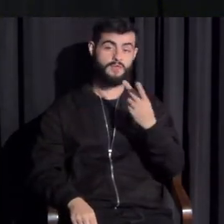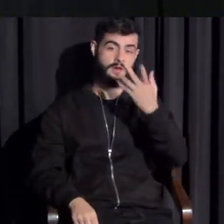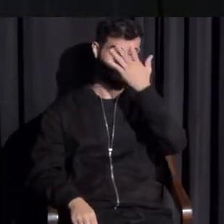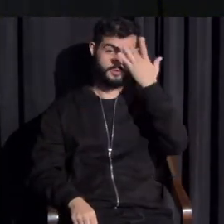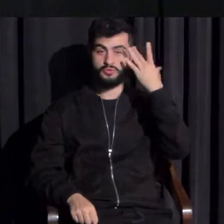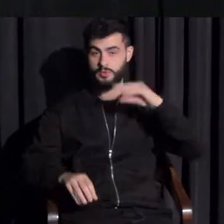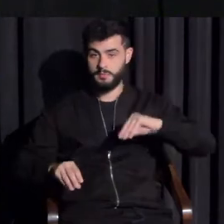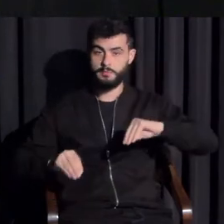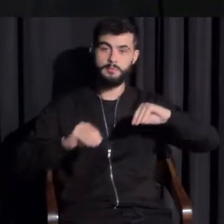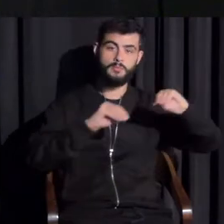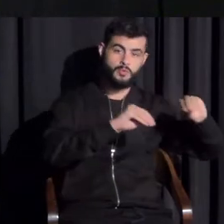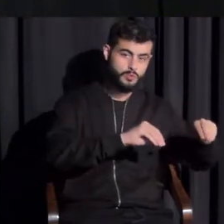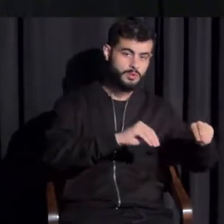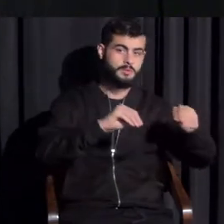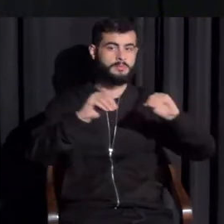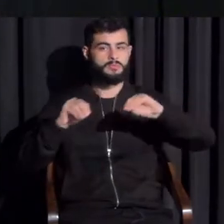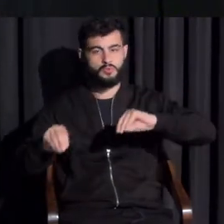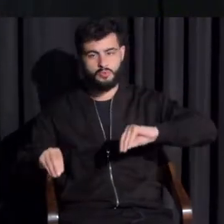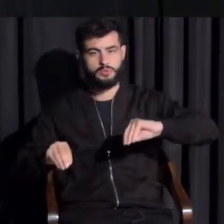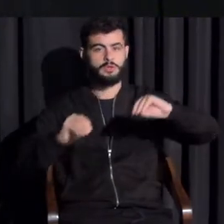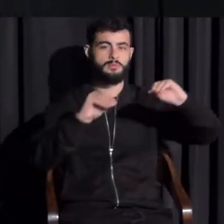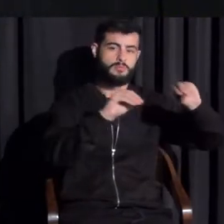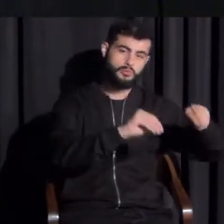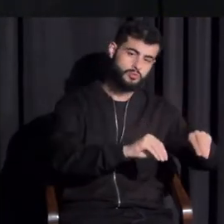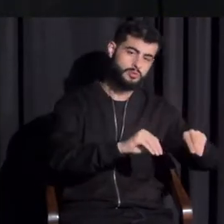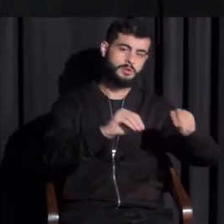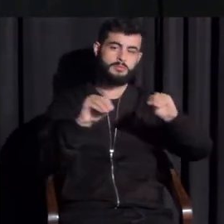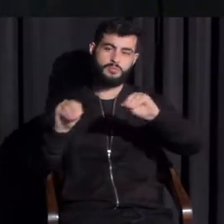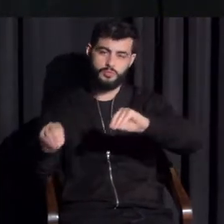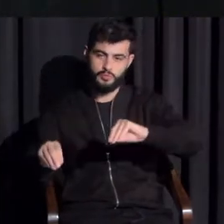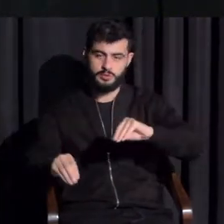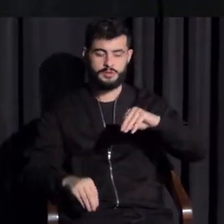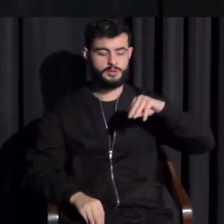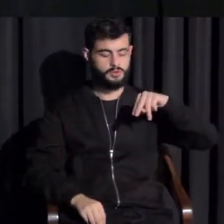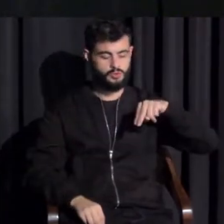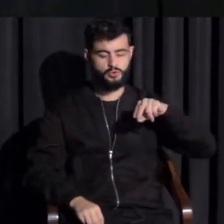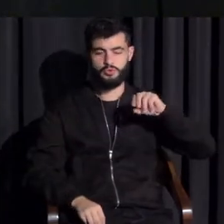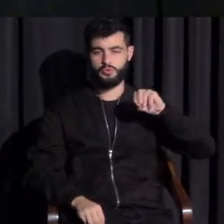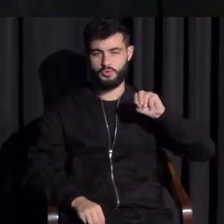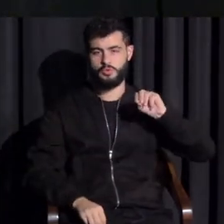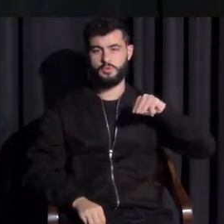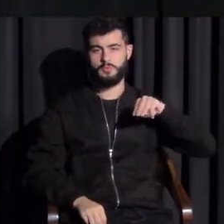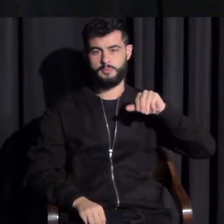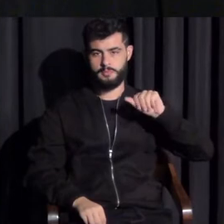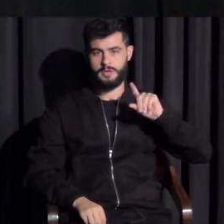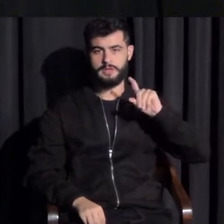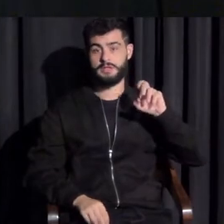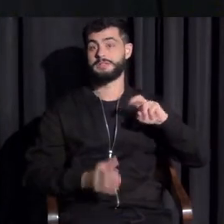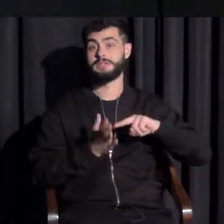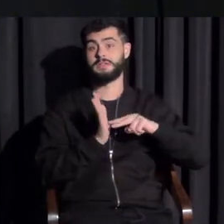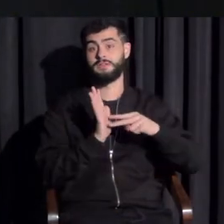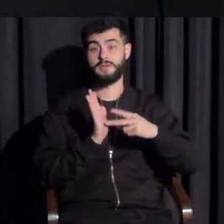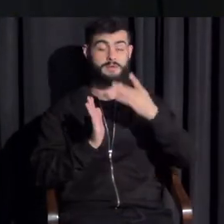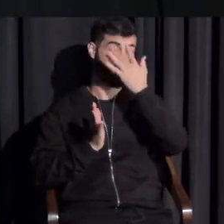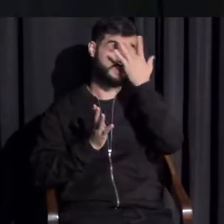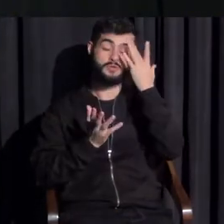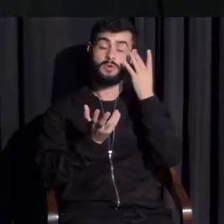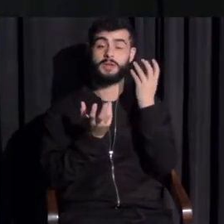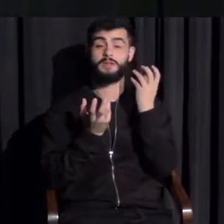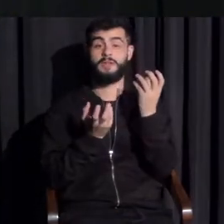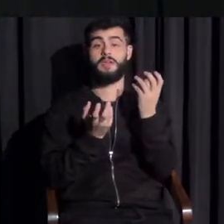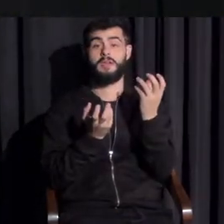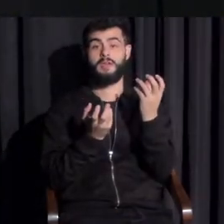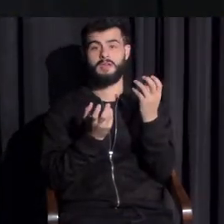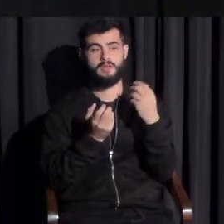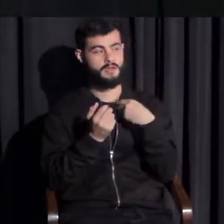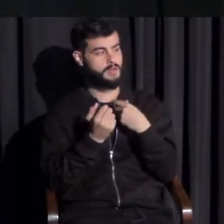ao querer, né? Que, para mim, é uma questão. Né? Eu quero desde que eu tenha, quando eu não tenho